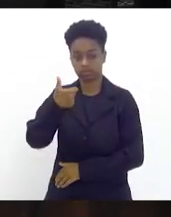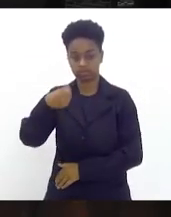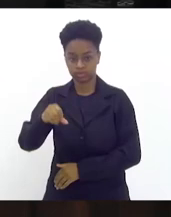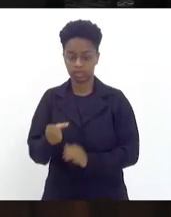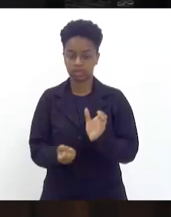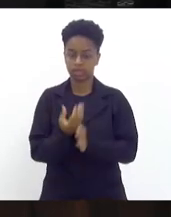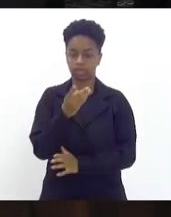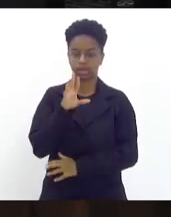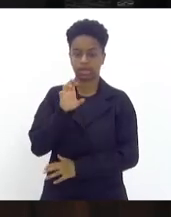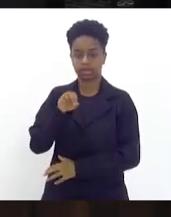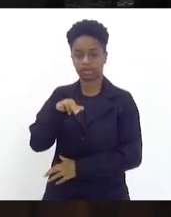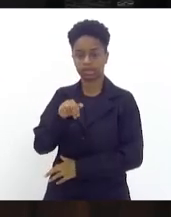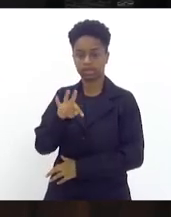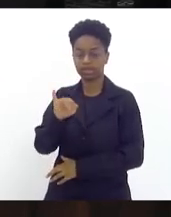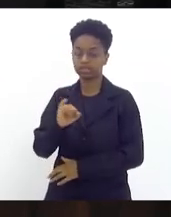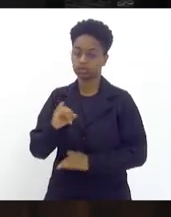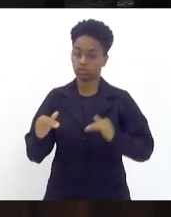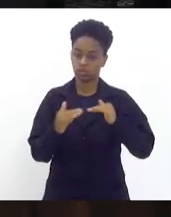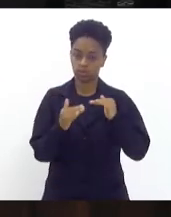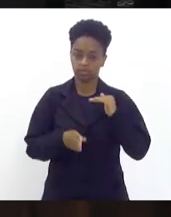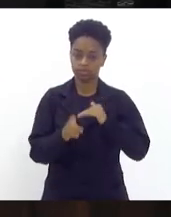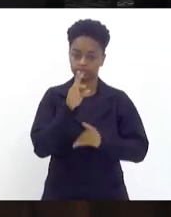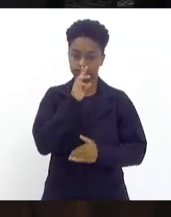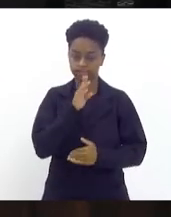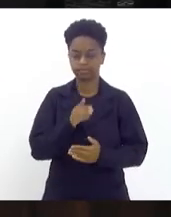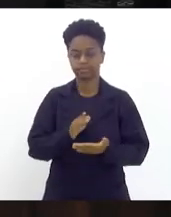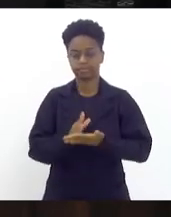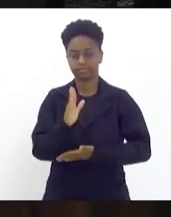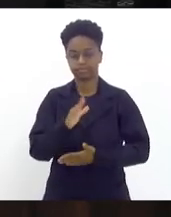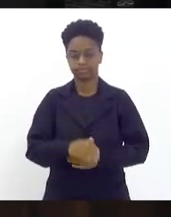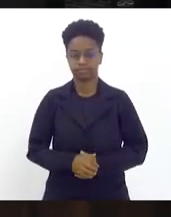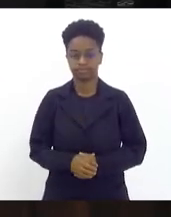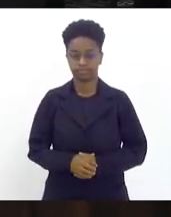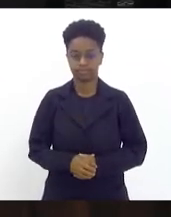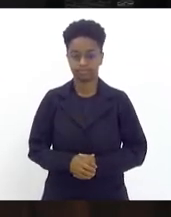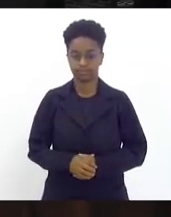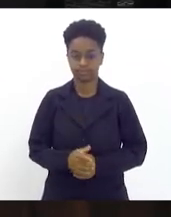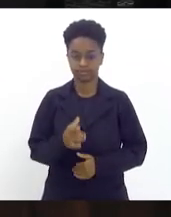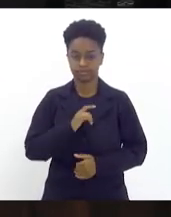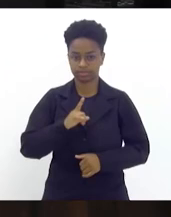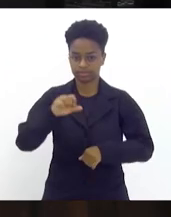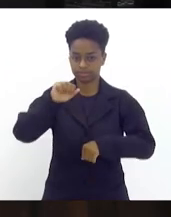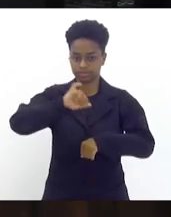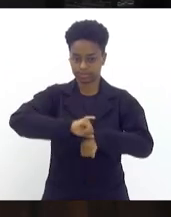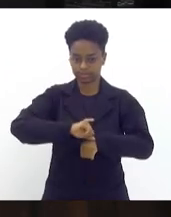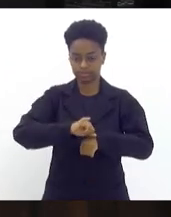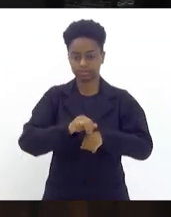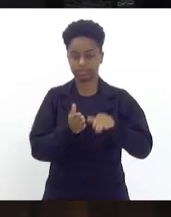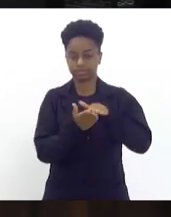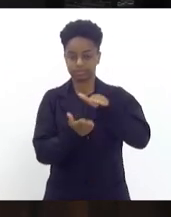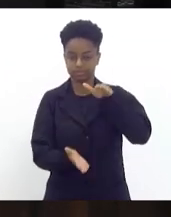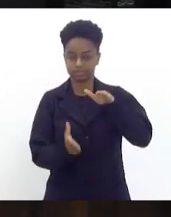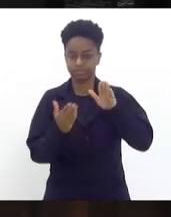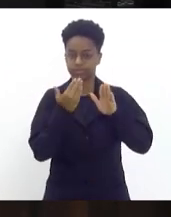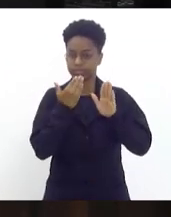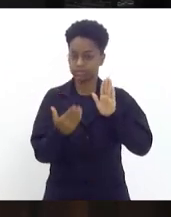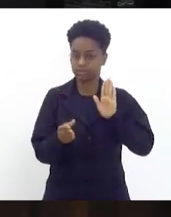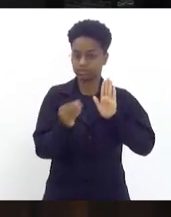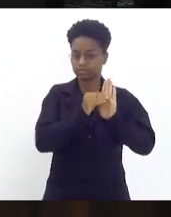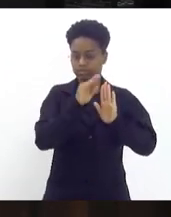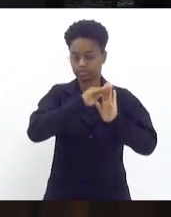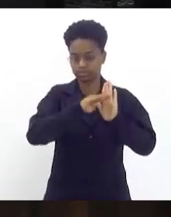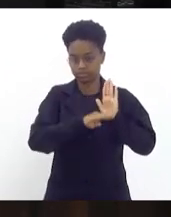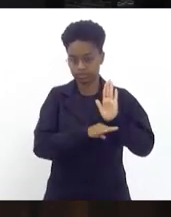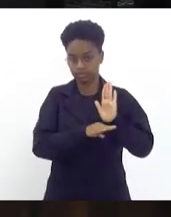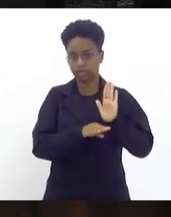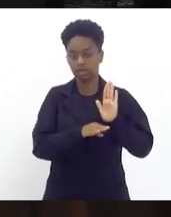deputada Renata Souza senhores que a própria Manaus Como estão aprovado a sobre a mesa requerimento de inclusão na hora do dia